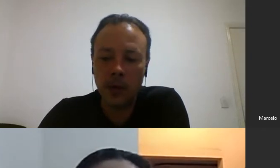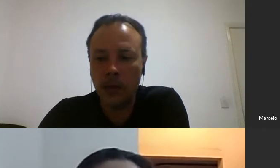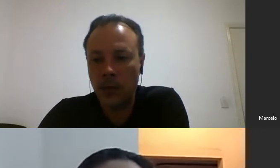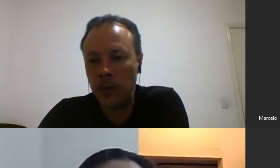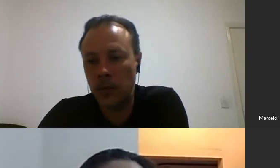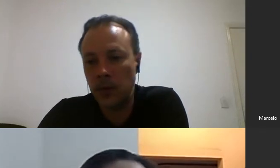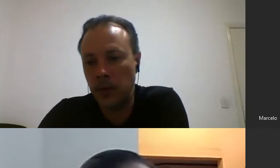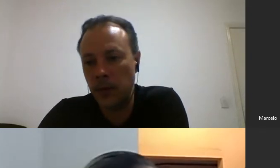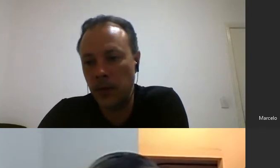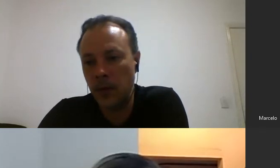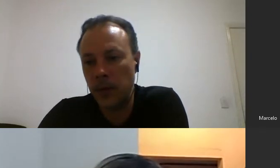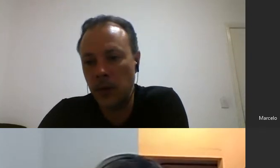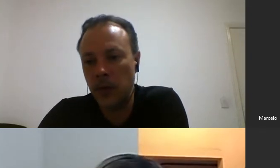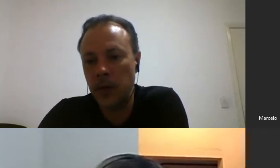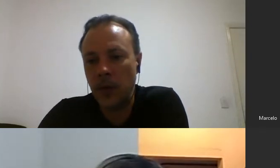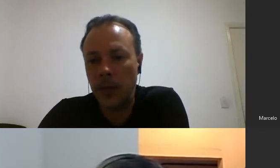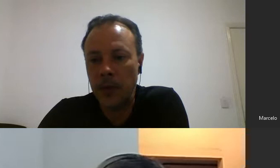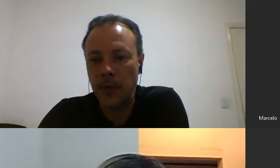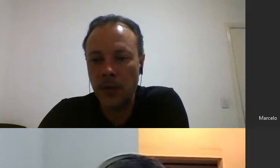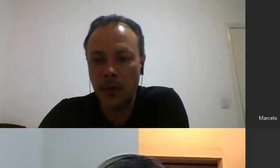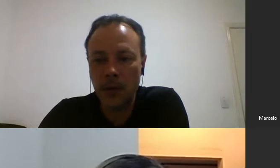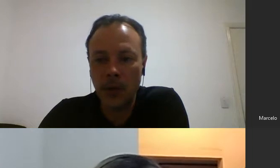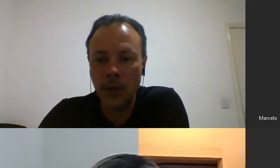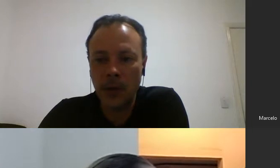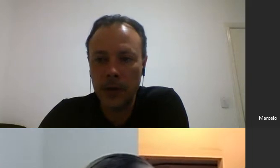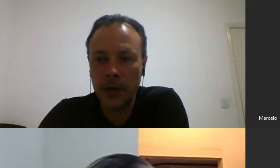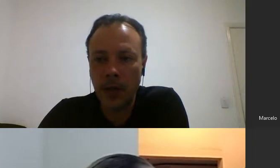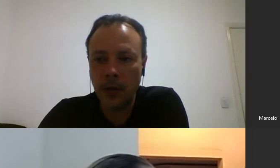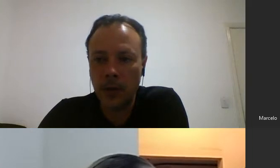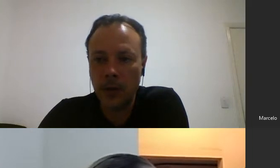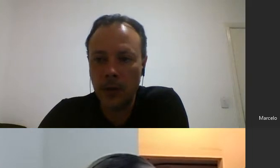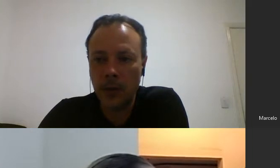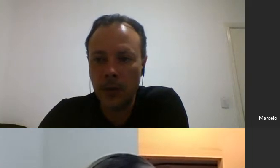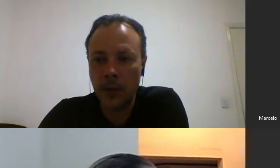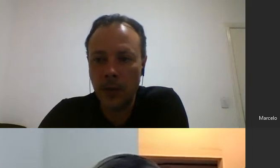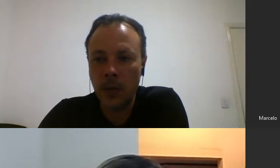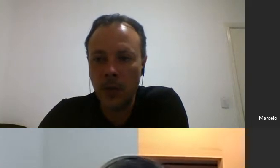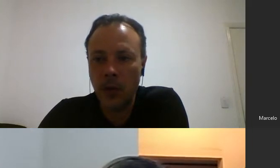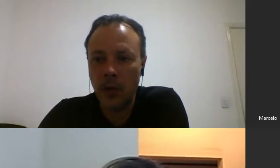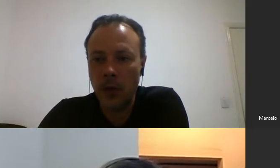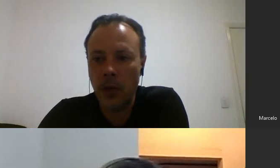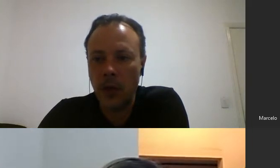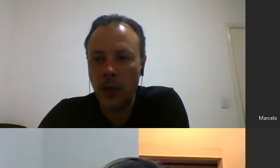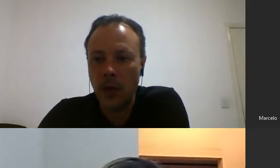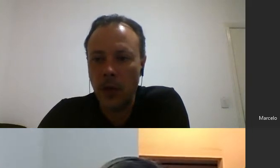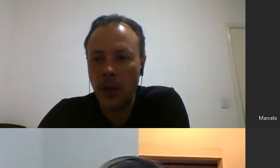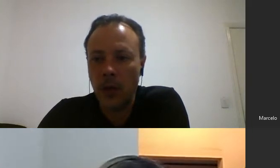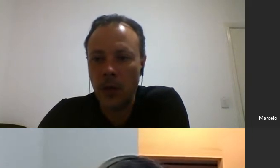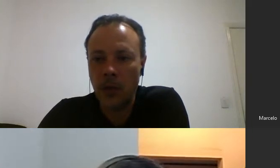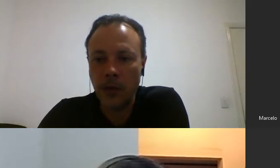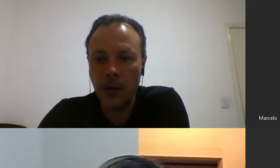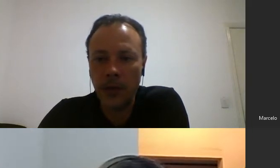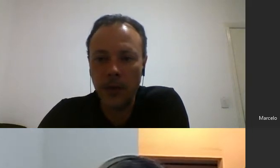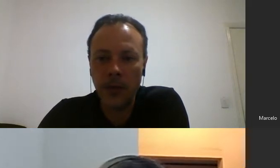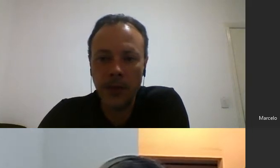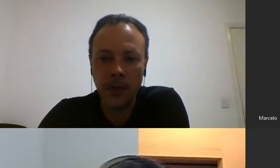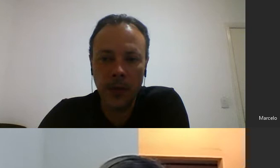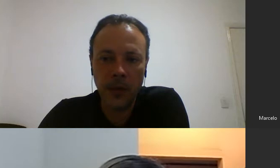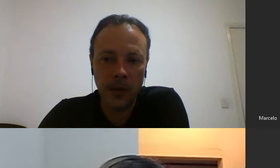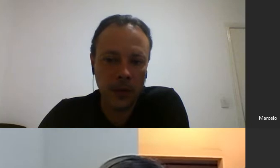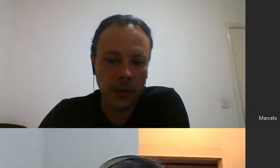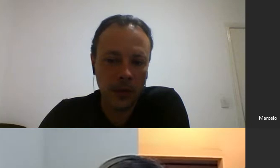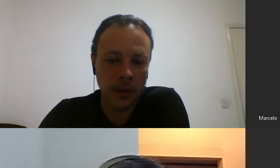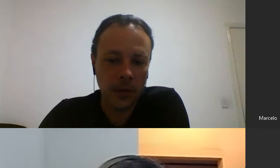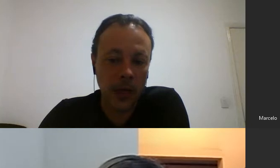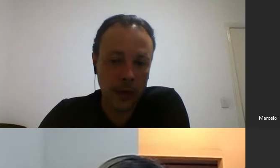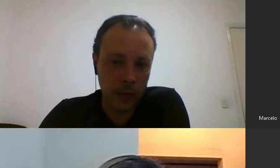tempo hoje, a gente rever algumas coisas, mas nós temos aulas dia 7 de abril, né? Como eu te falei,